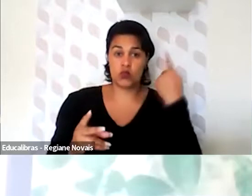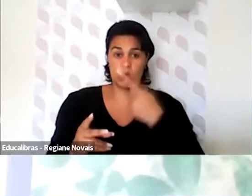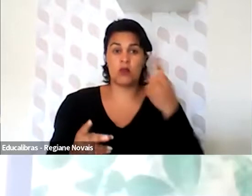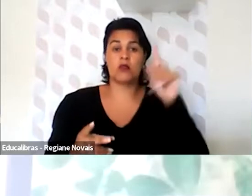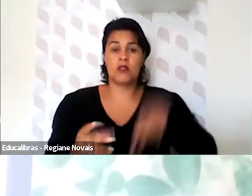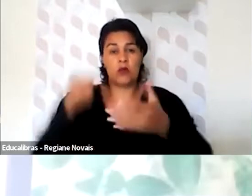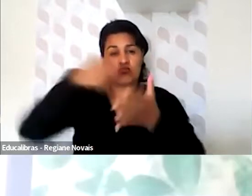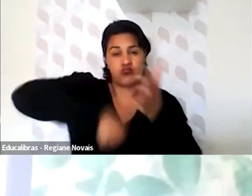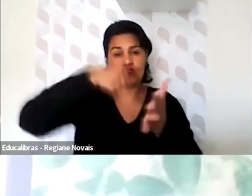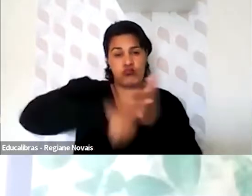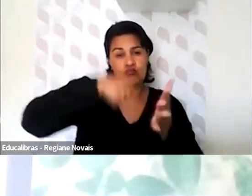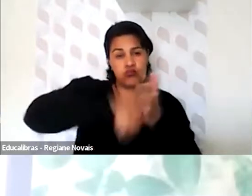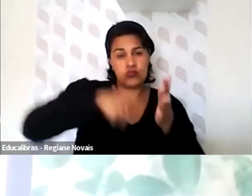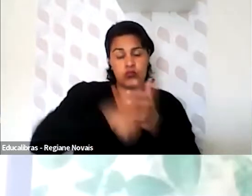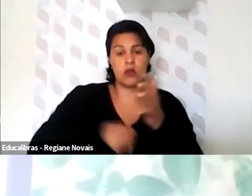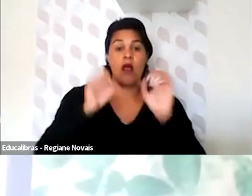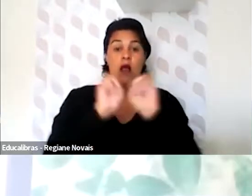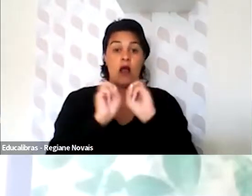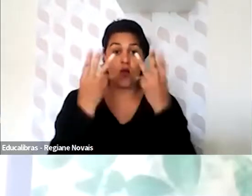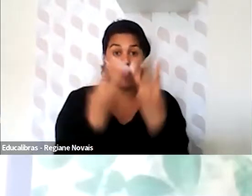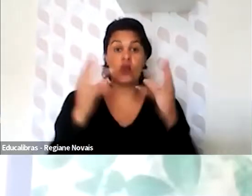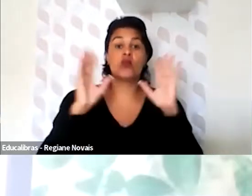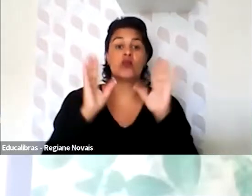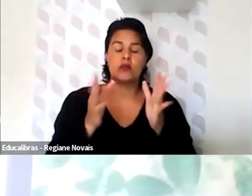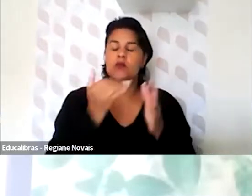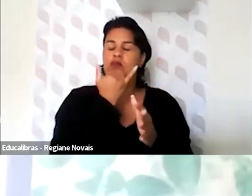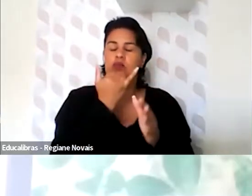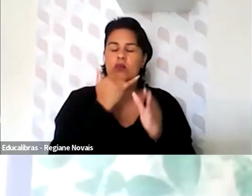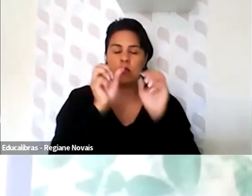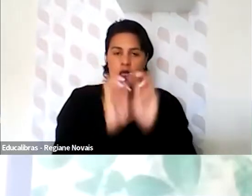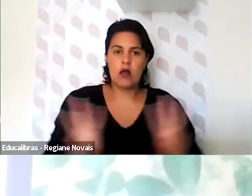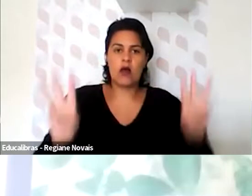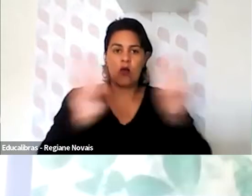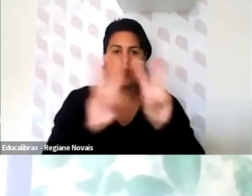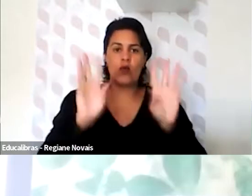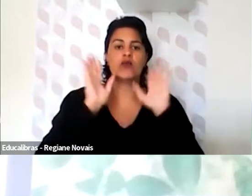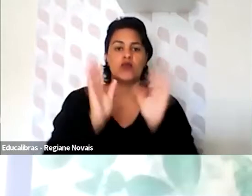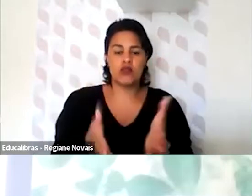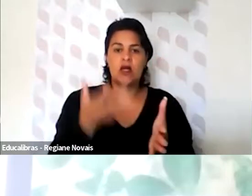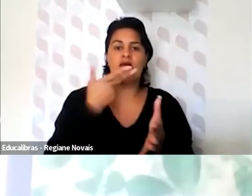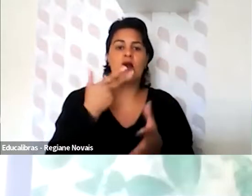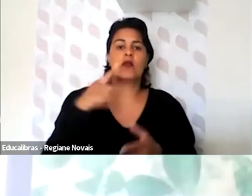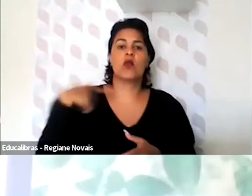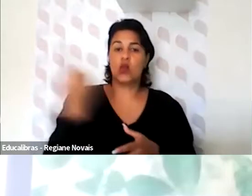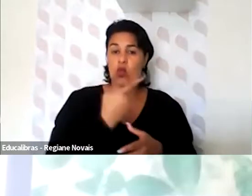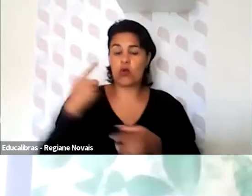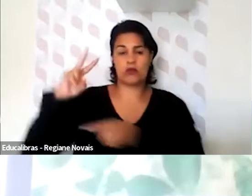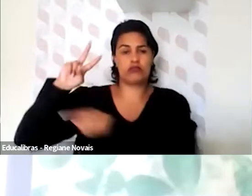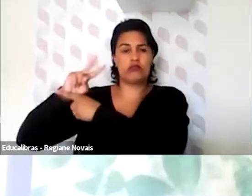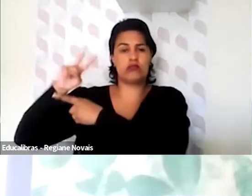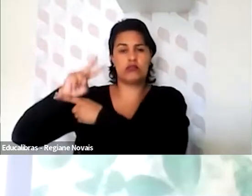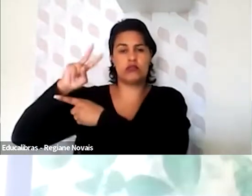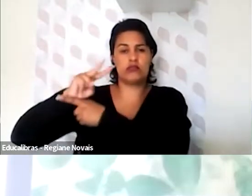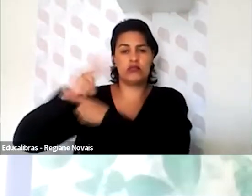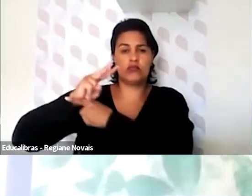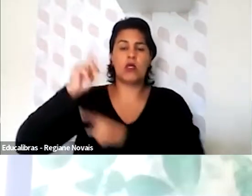a própria ONU já nos decretou como os melhores, né, guardiões da floresta. E hoje, né,